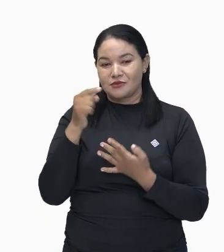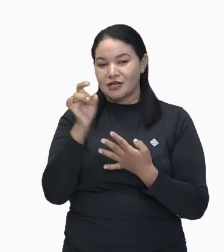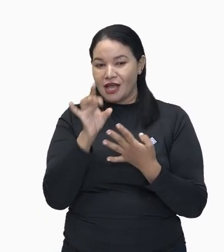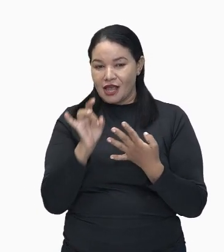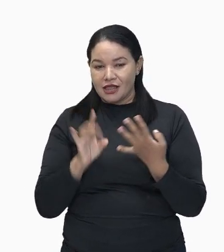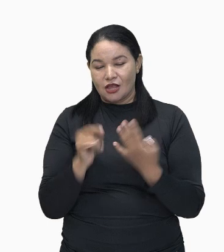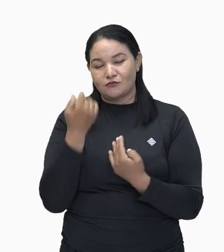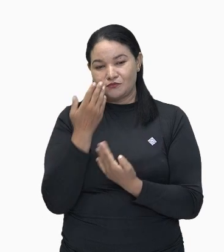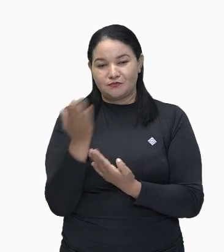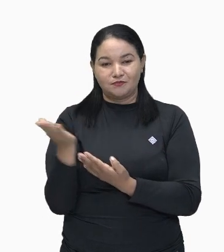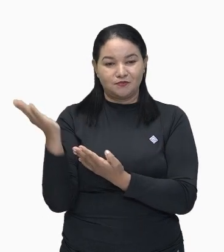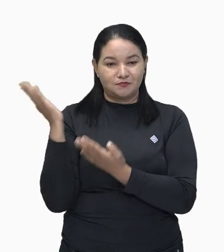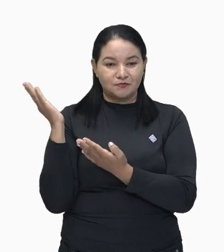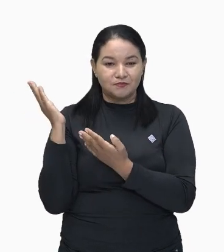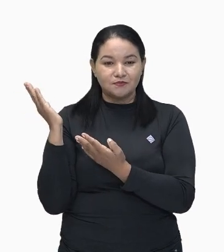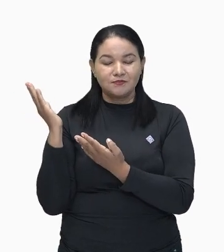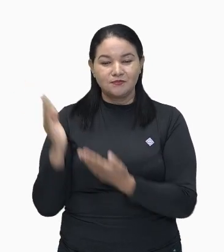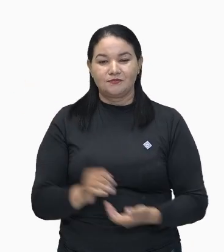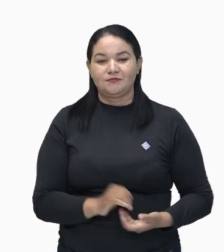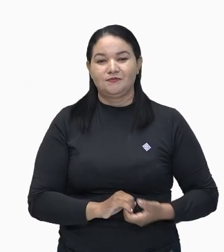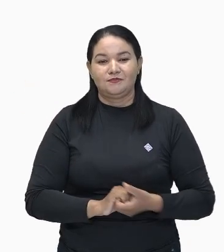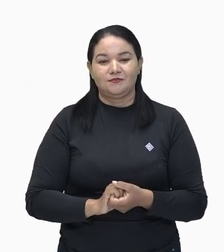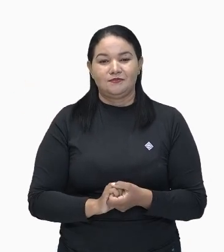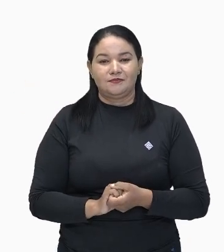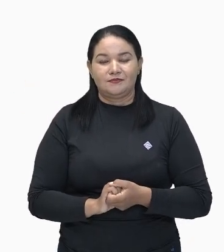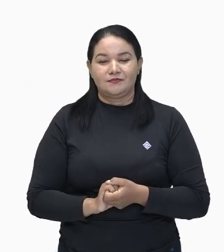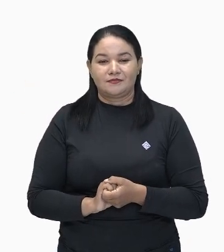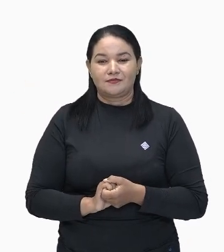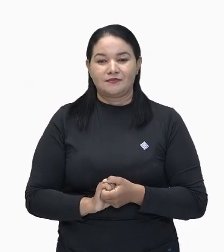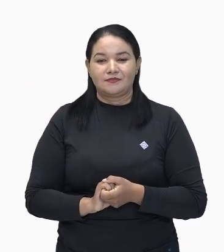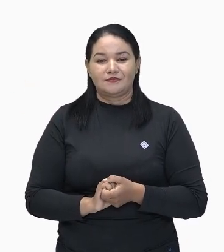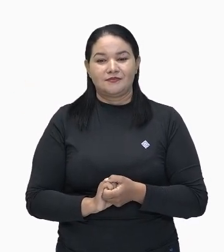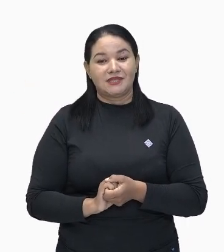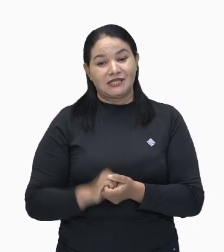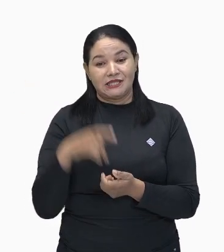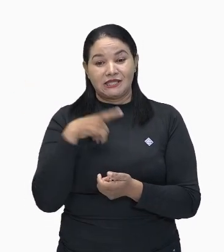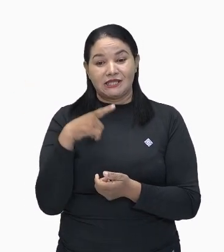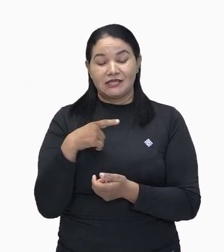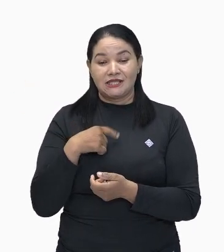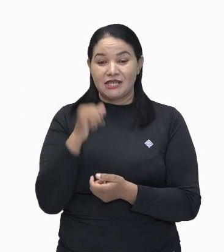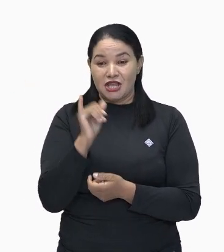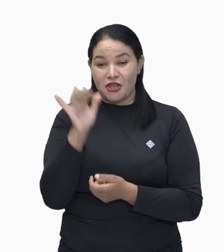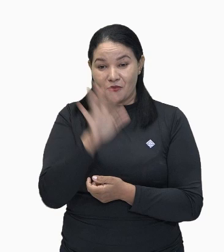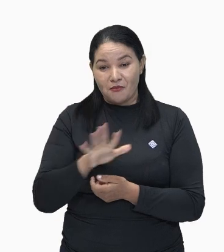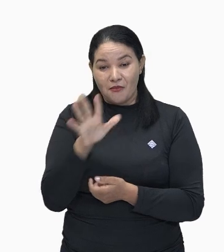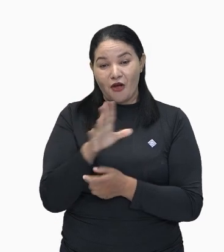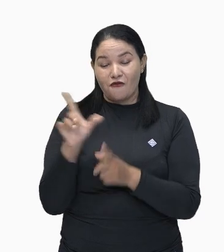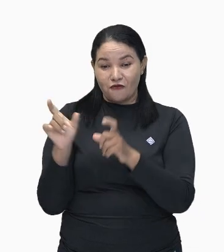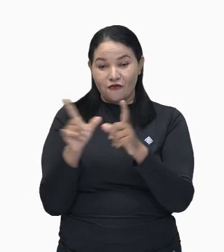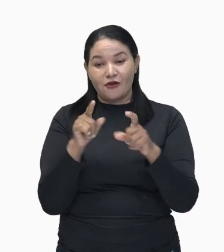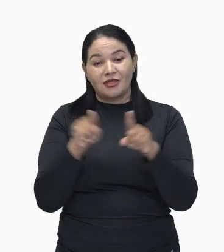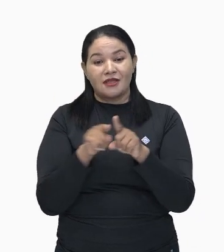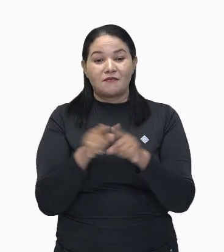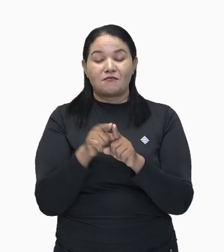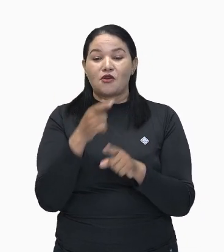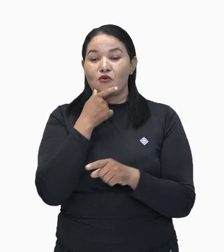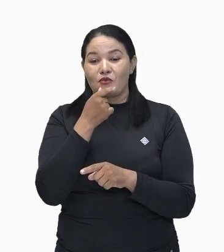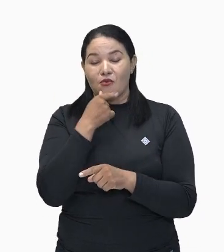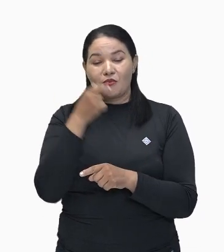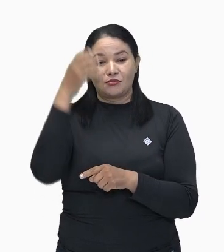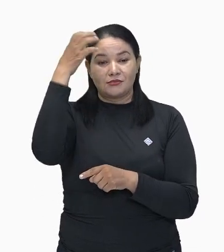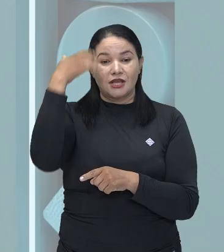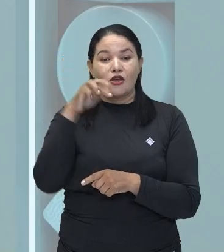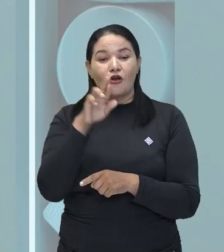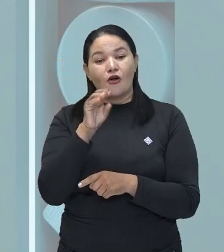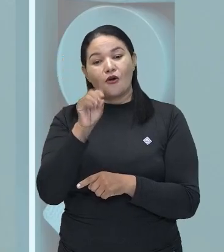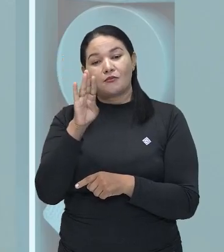Blues Caps e Rosemary. Aí a gente tem até a imagem de Erasmo Carlos, Roberto Carlos e Vanderleia, o Ronivon. Então,